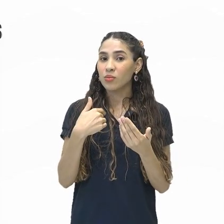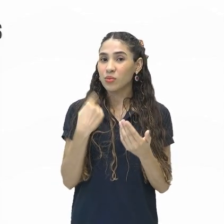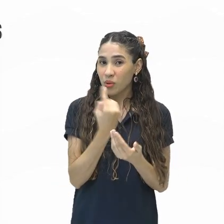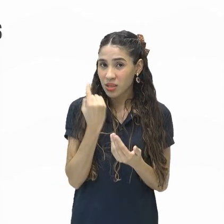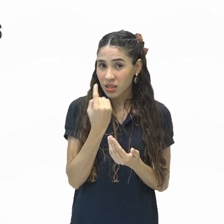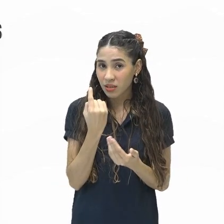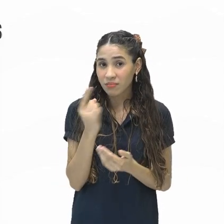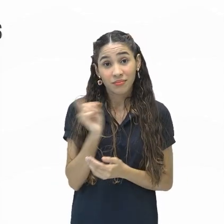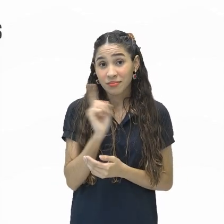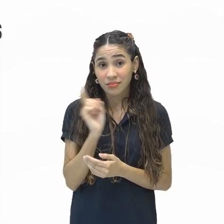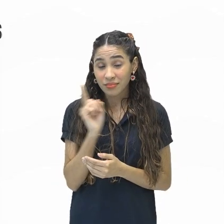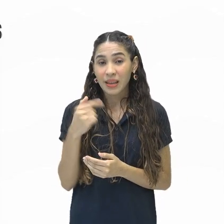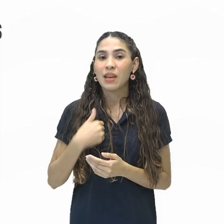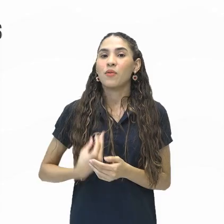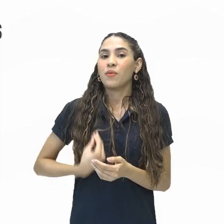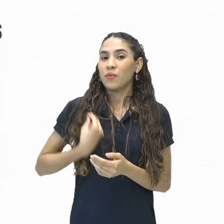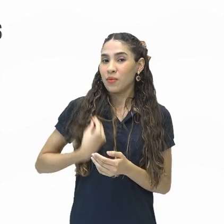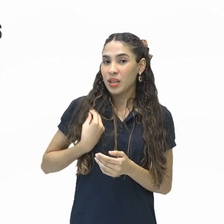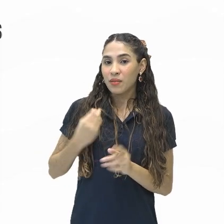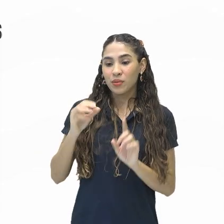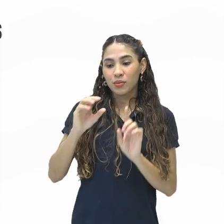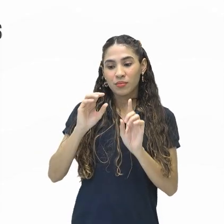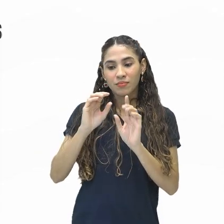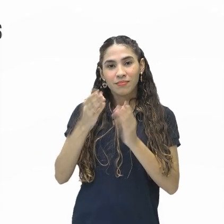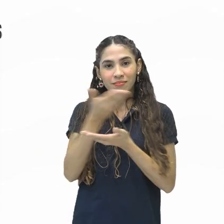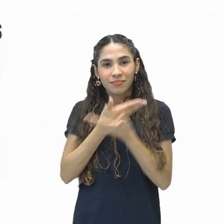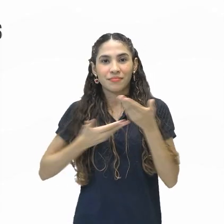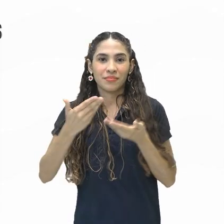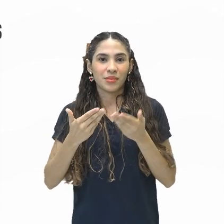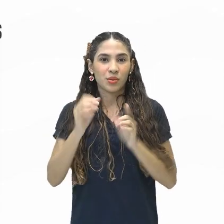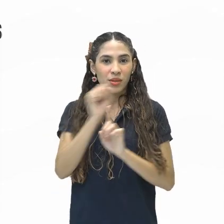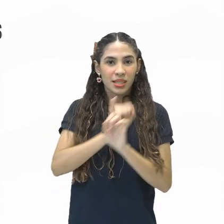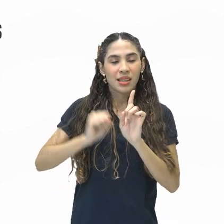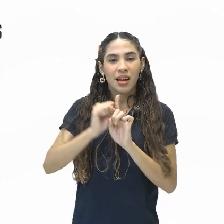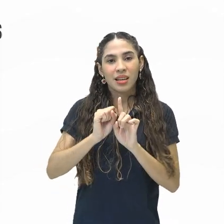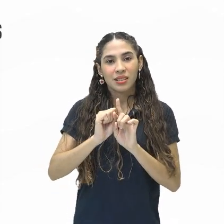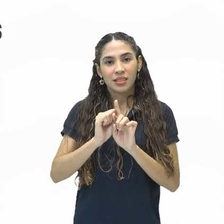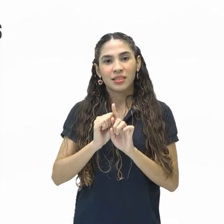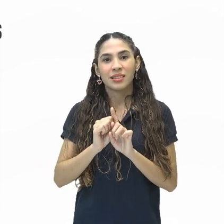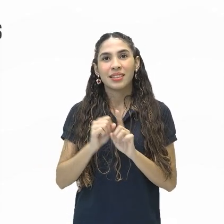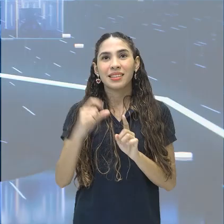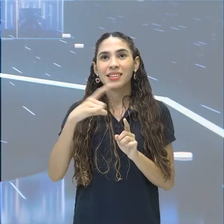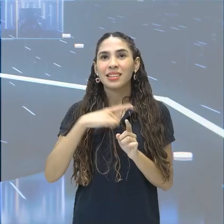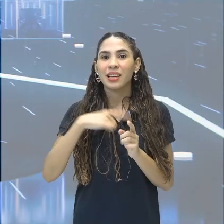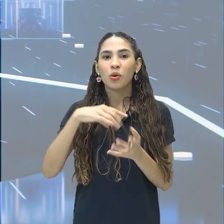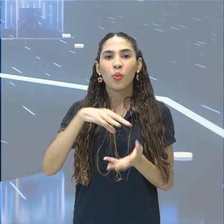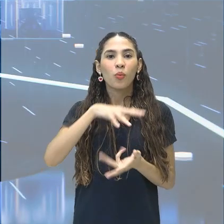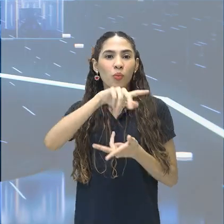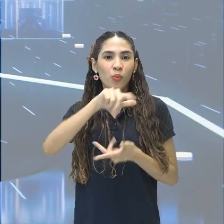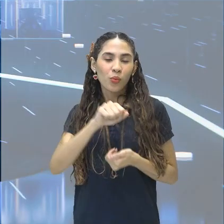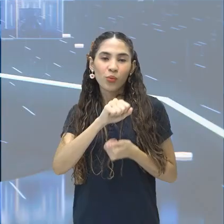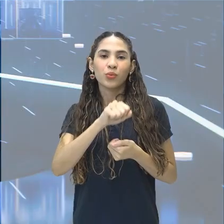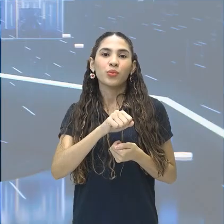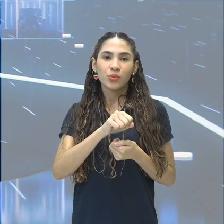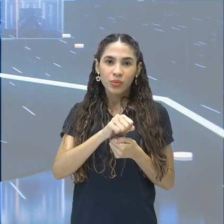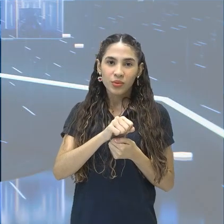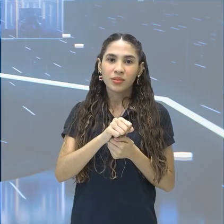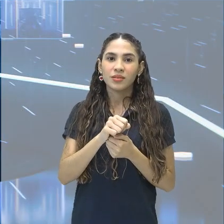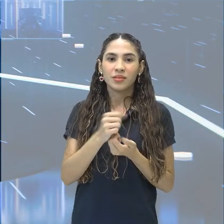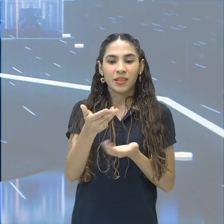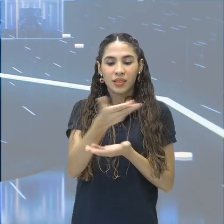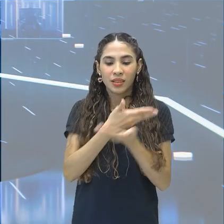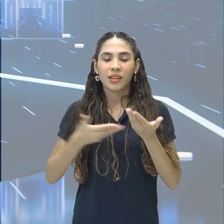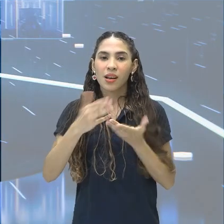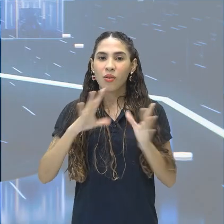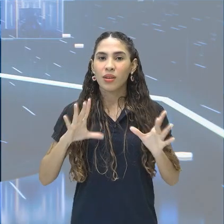só, né? Eu vivo em comunidade, eu vivo em sociedade, tem um mundo que está ali ao meu